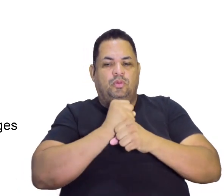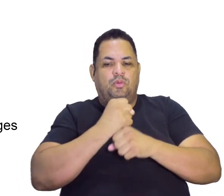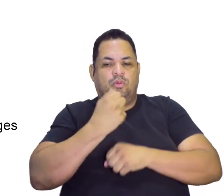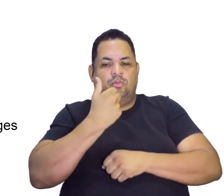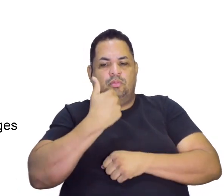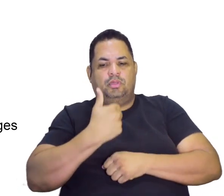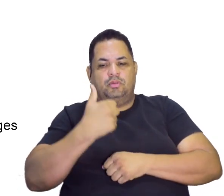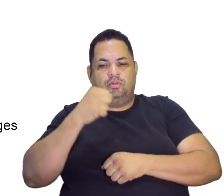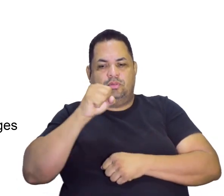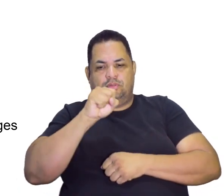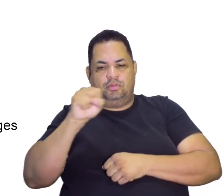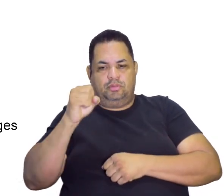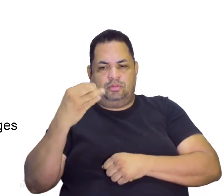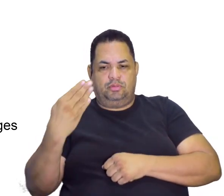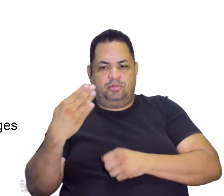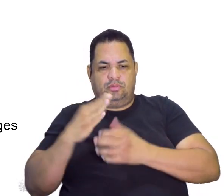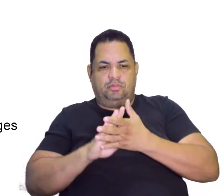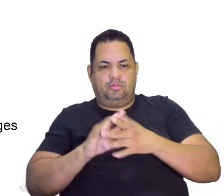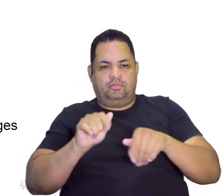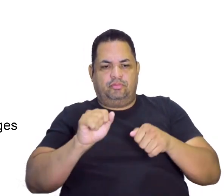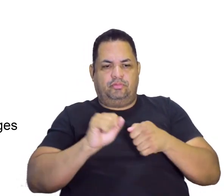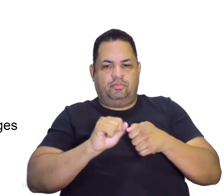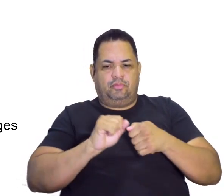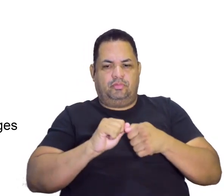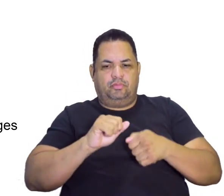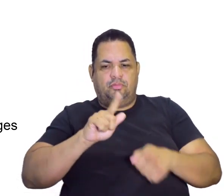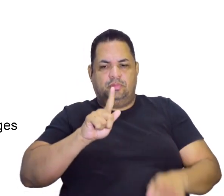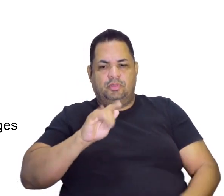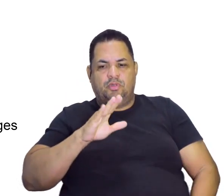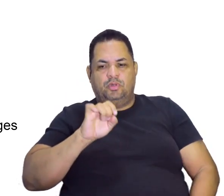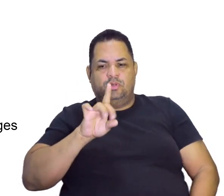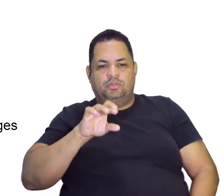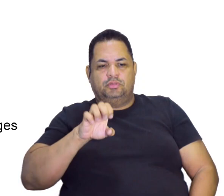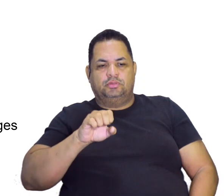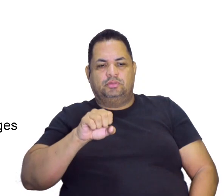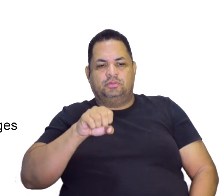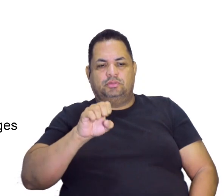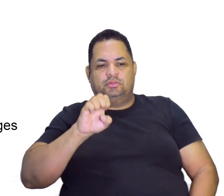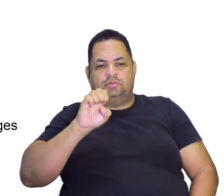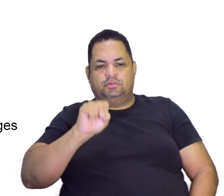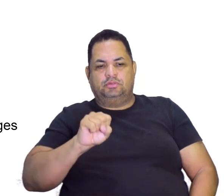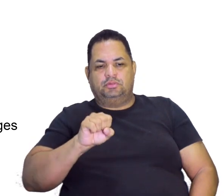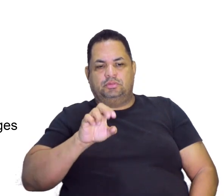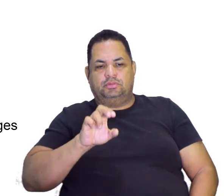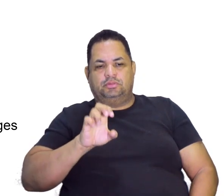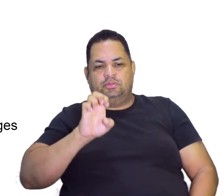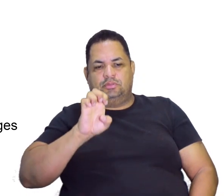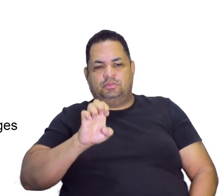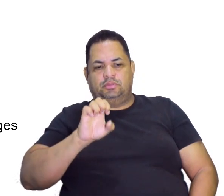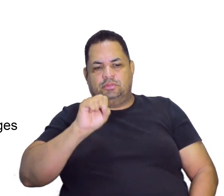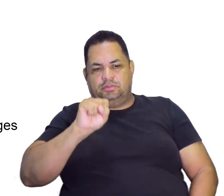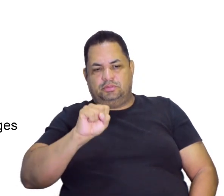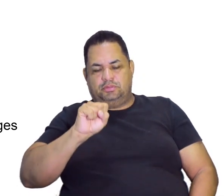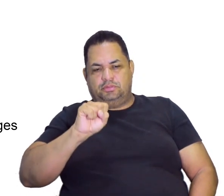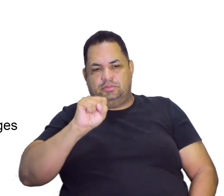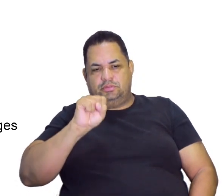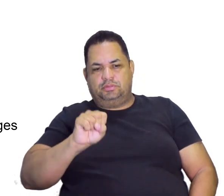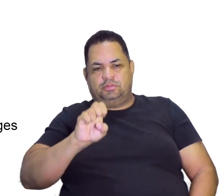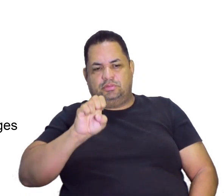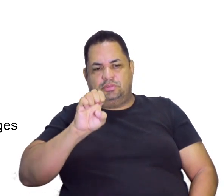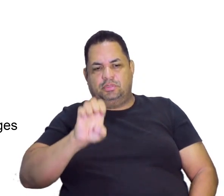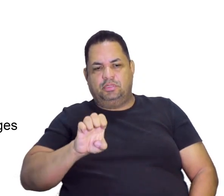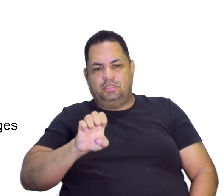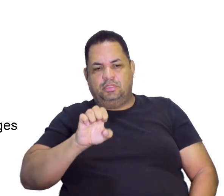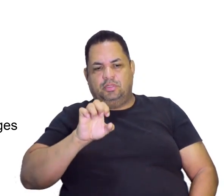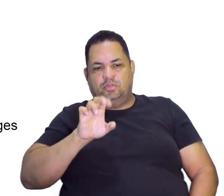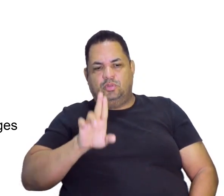em 1884, feito pelo Georges Seurat. Então, ele compunha esses